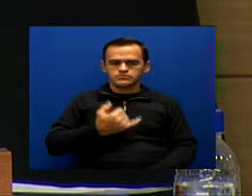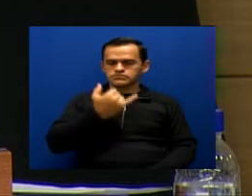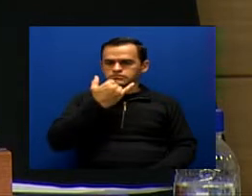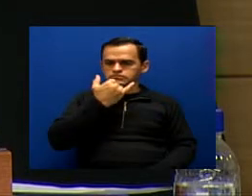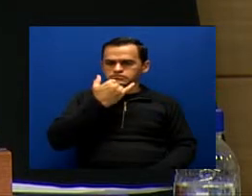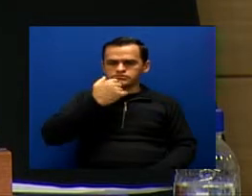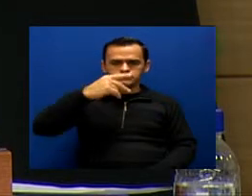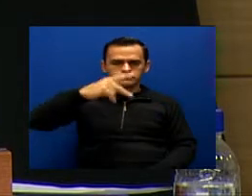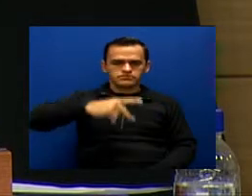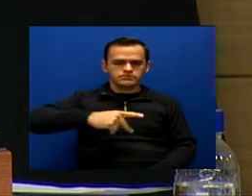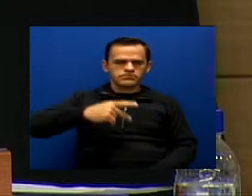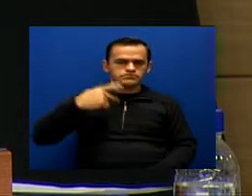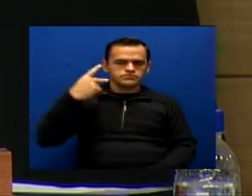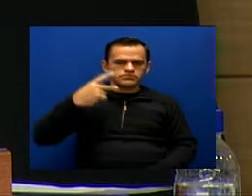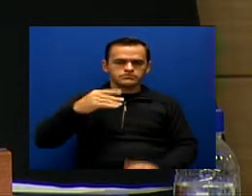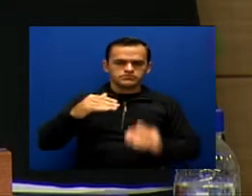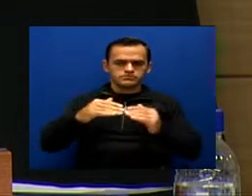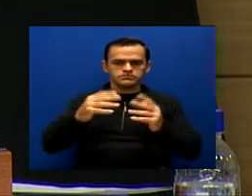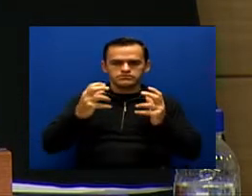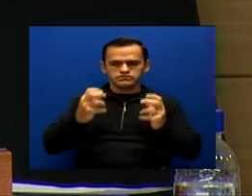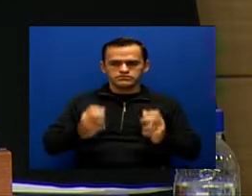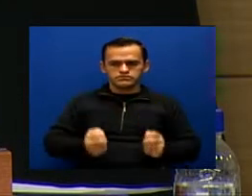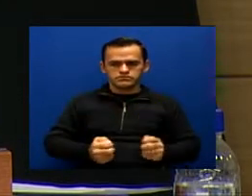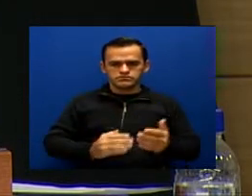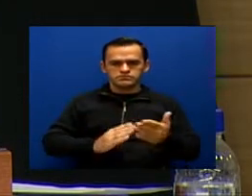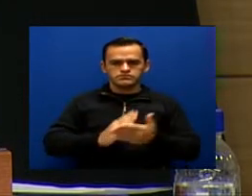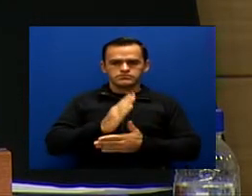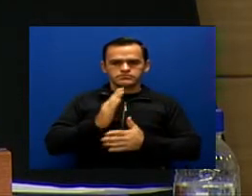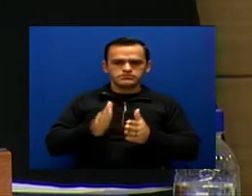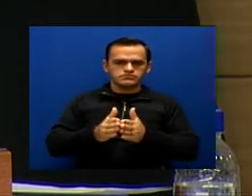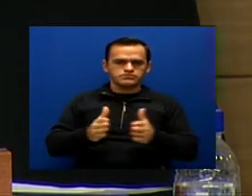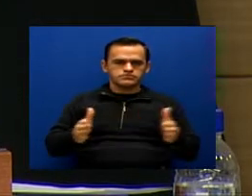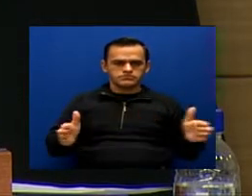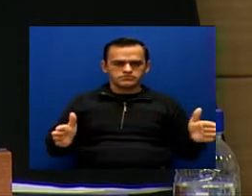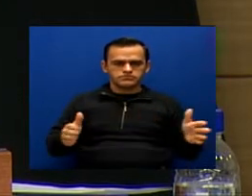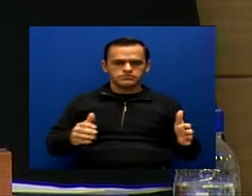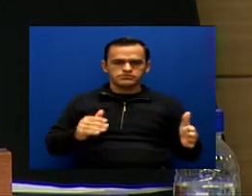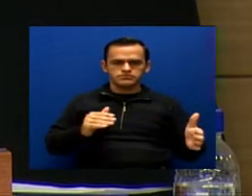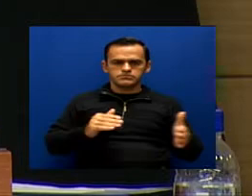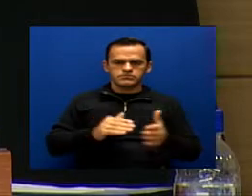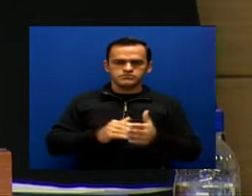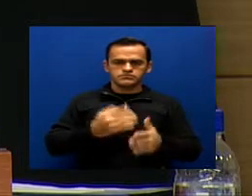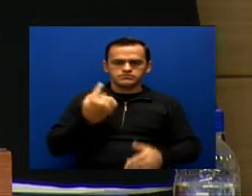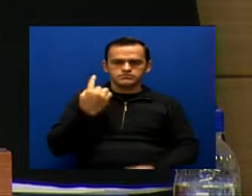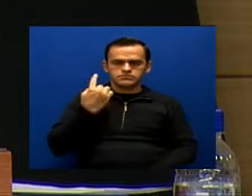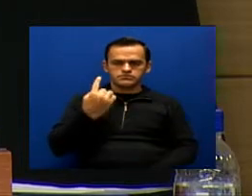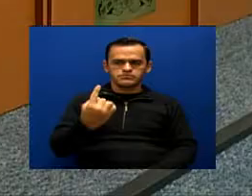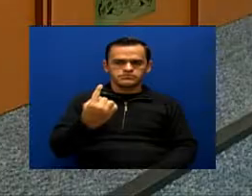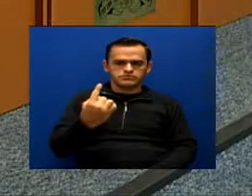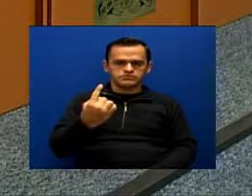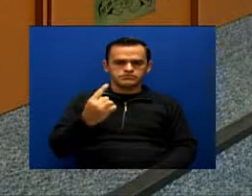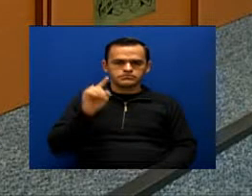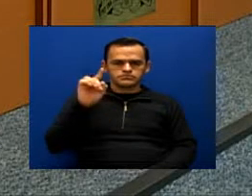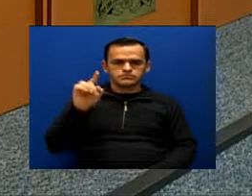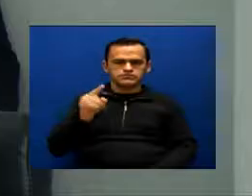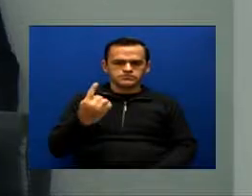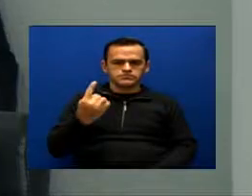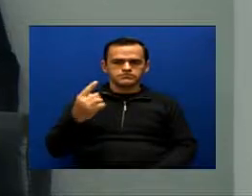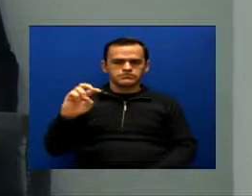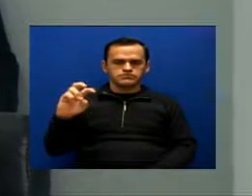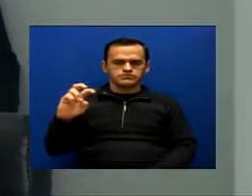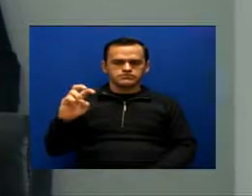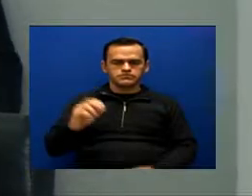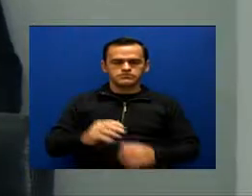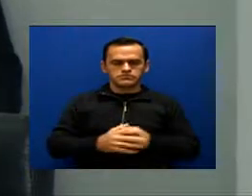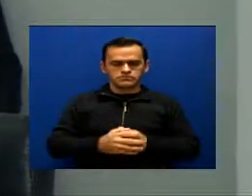Os vereadores que concordem, vereadoras permaneçam como estão. Fica aprovada a prorrogação. E aí, nós vamos até 1h15. Tá, aí na entrada da primeira discussão,